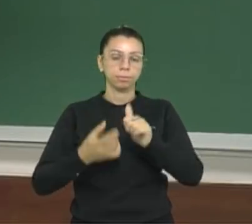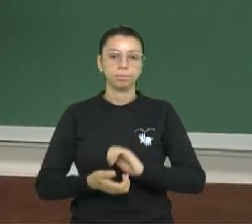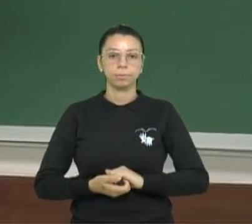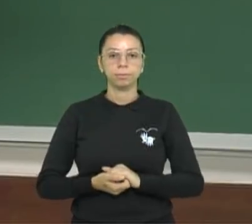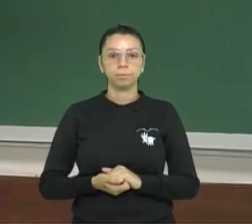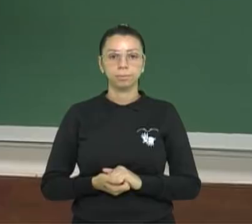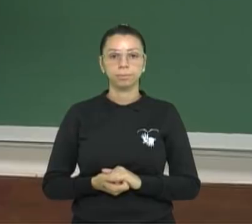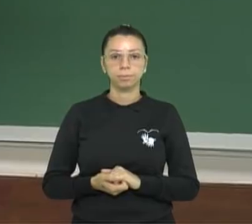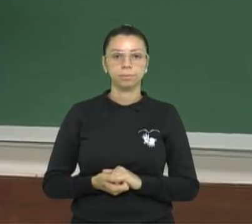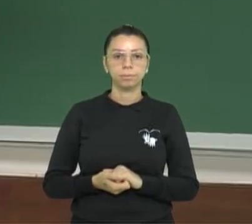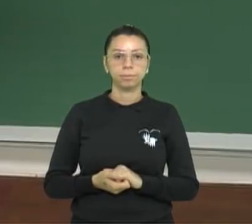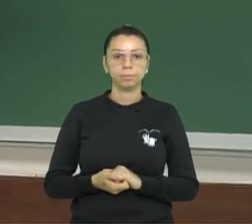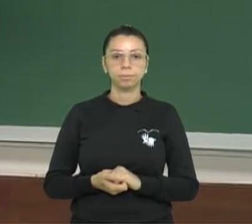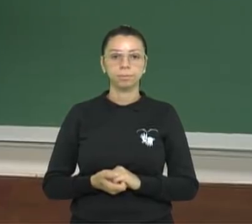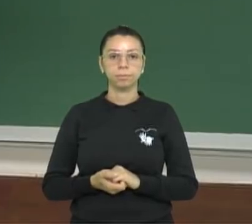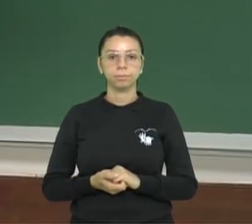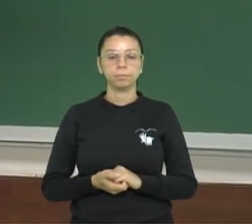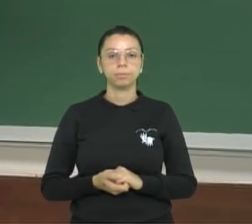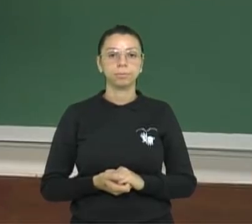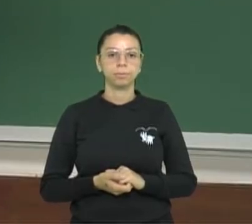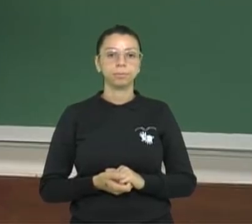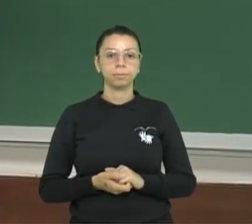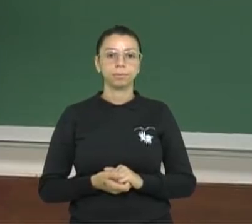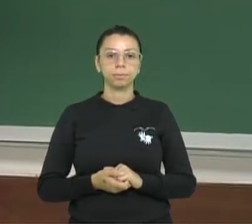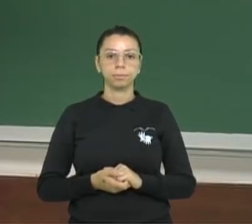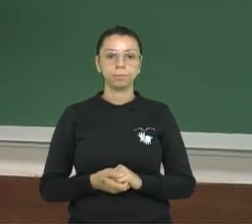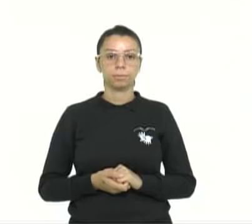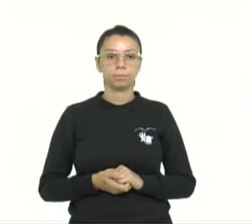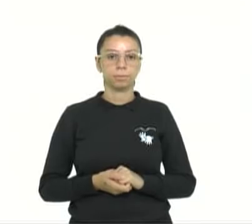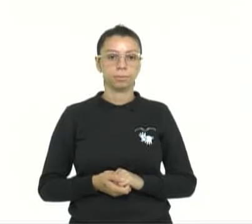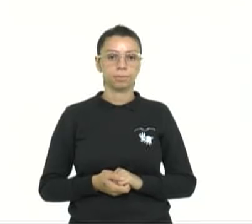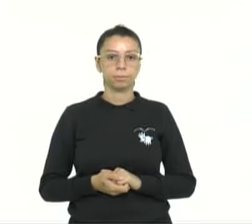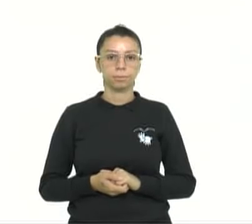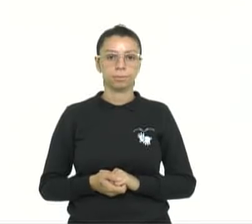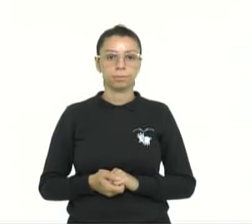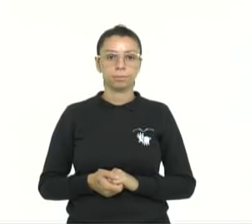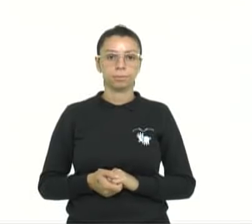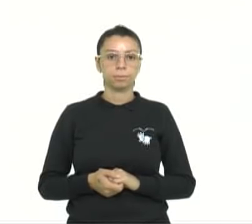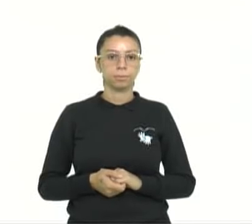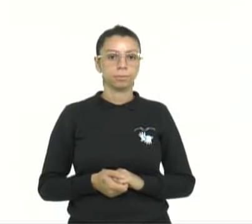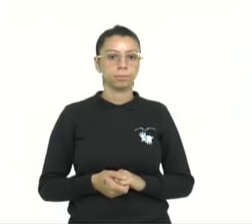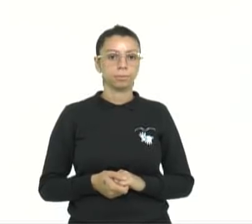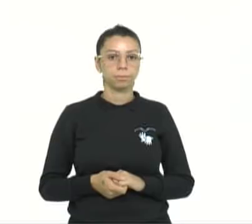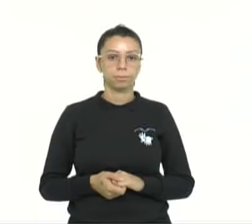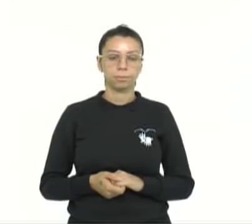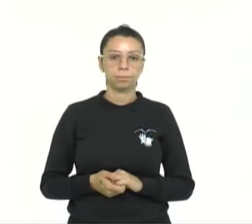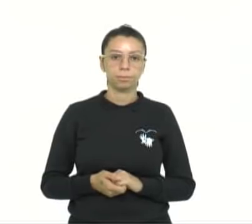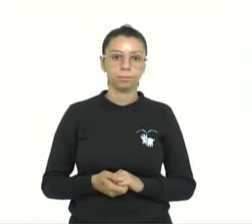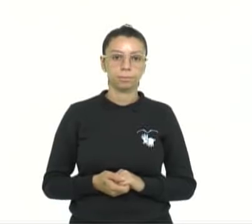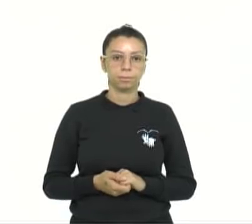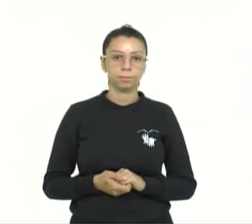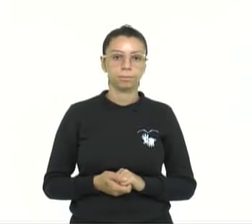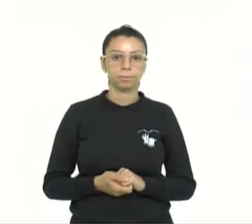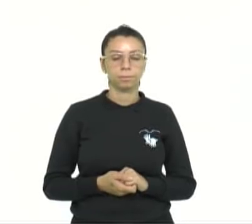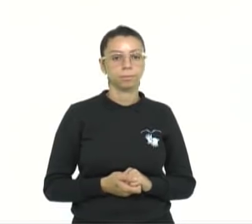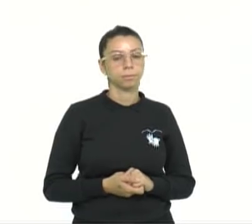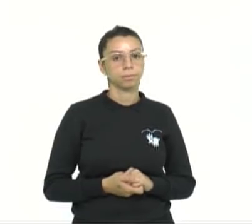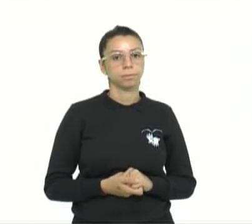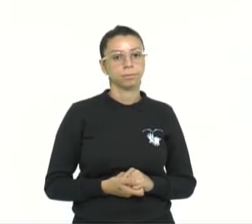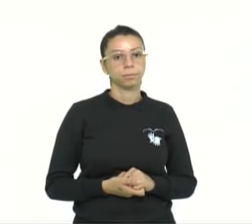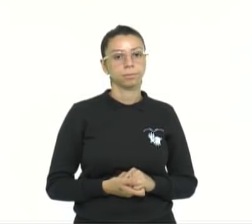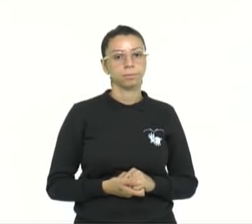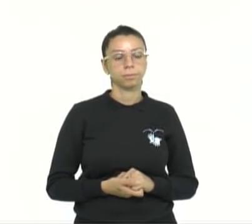only one superpower, because he is blind, ou because he saved a man from an accident? Por que será